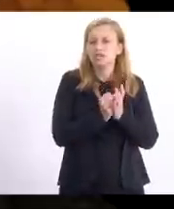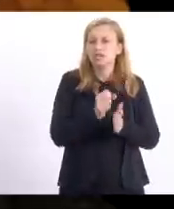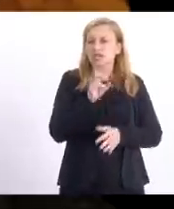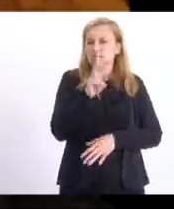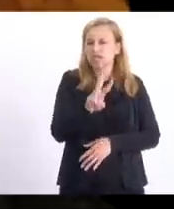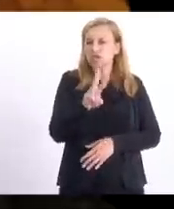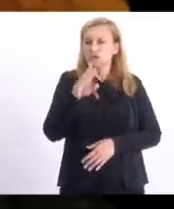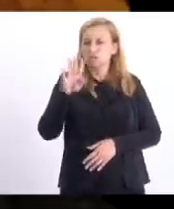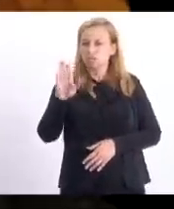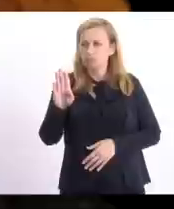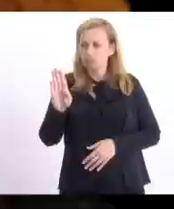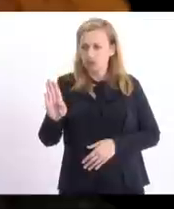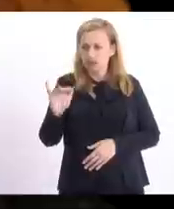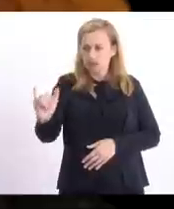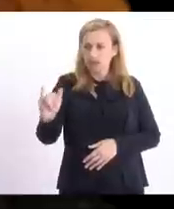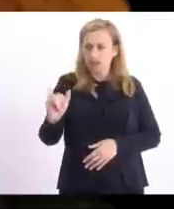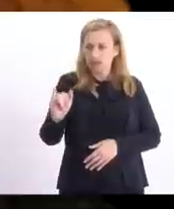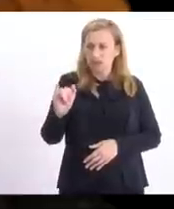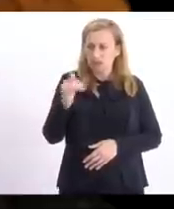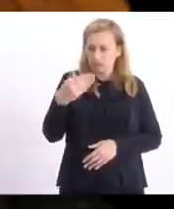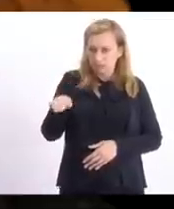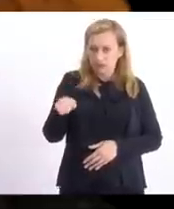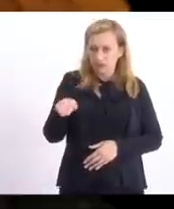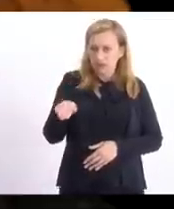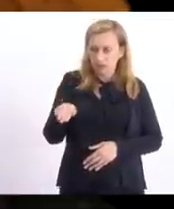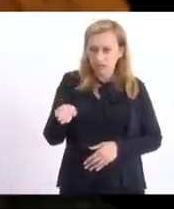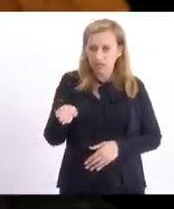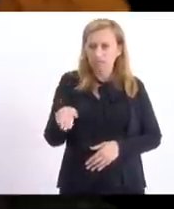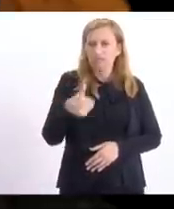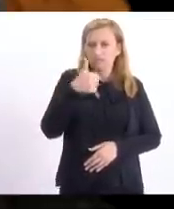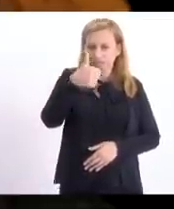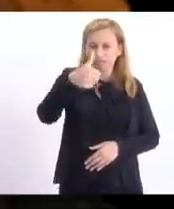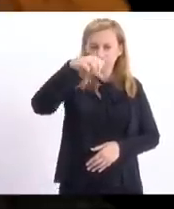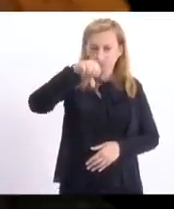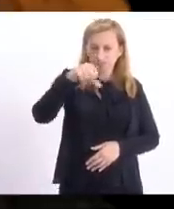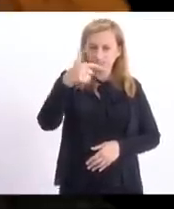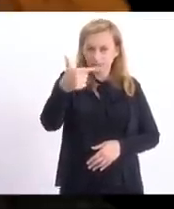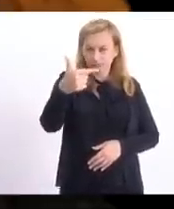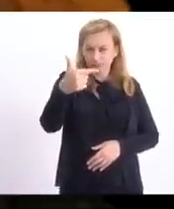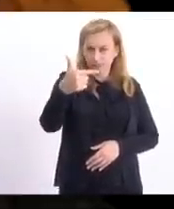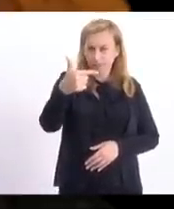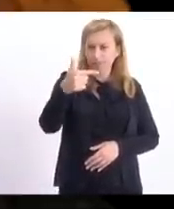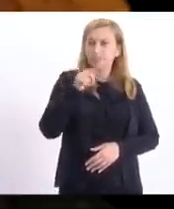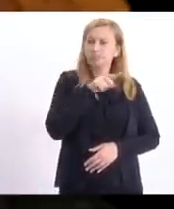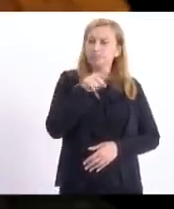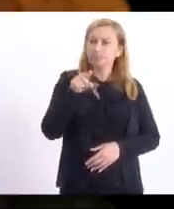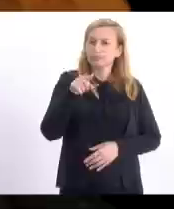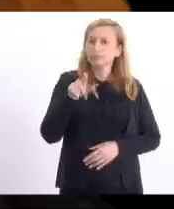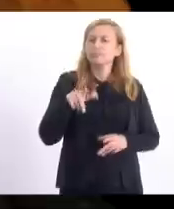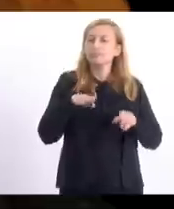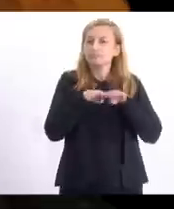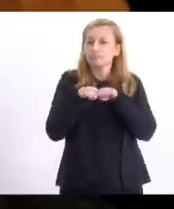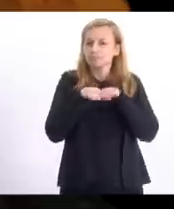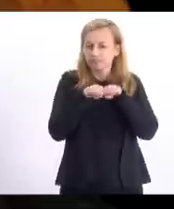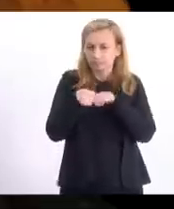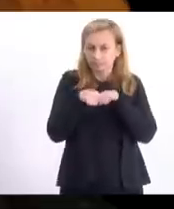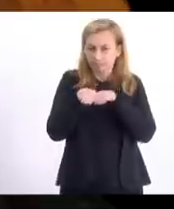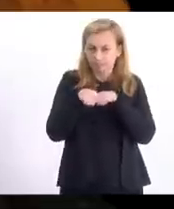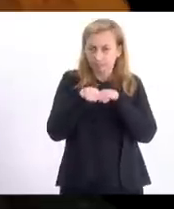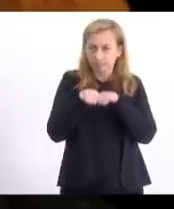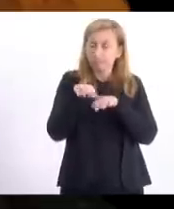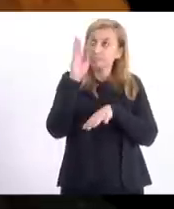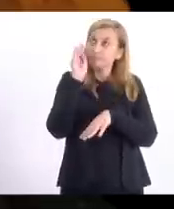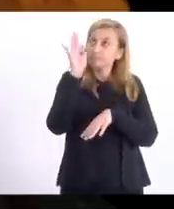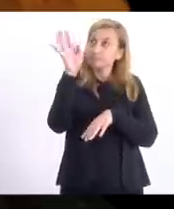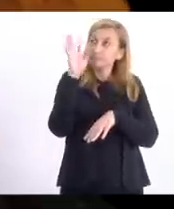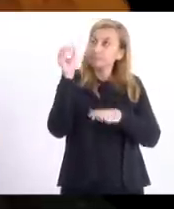3,5 bi, porque 3,5 bi está com 192, e você iguala. Imaginemos